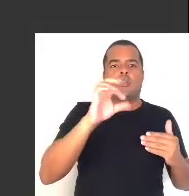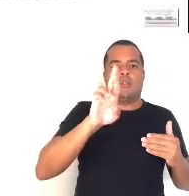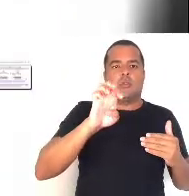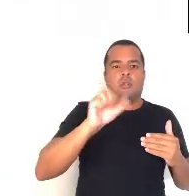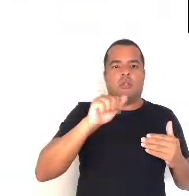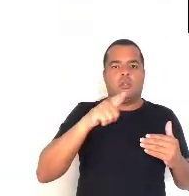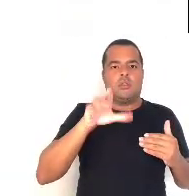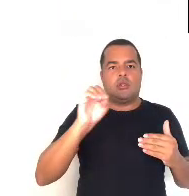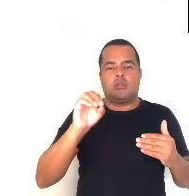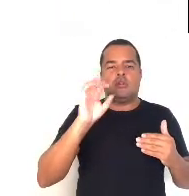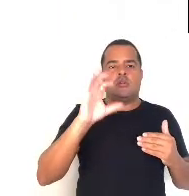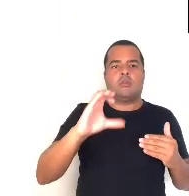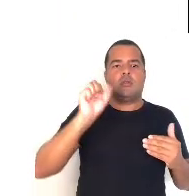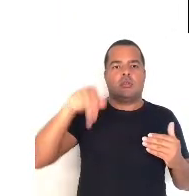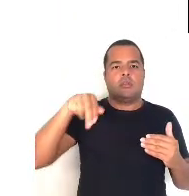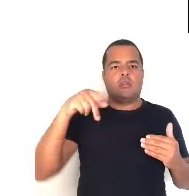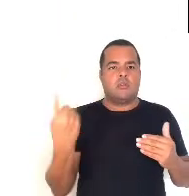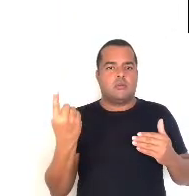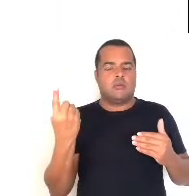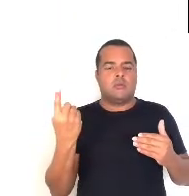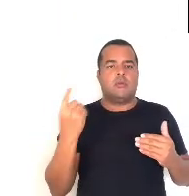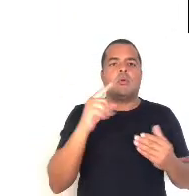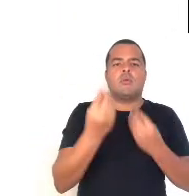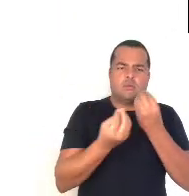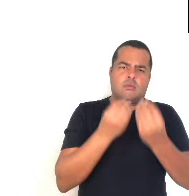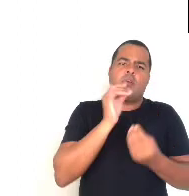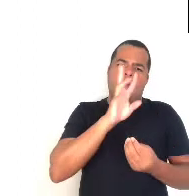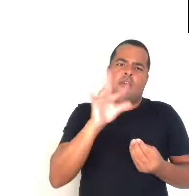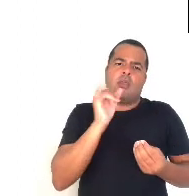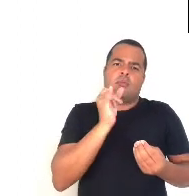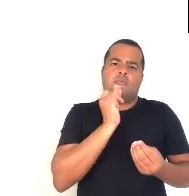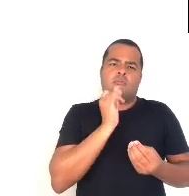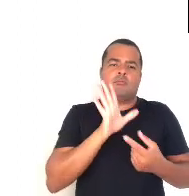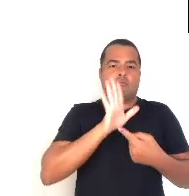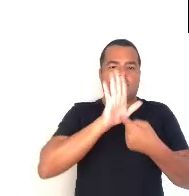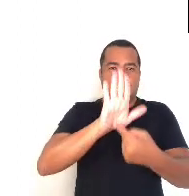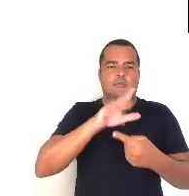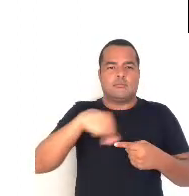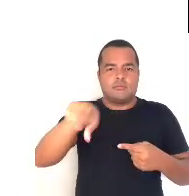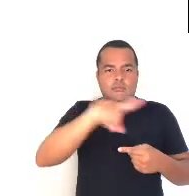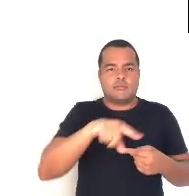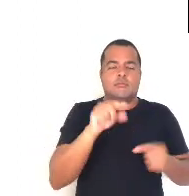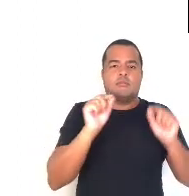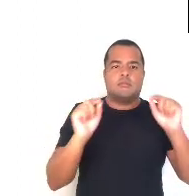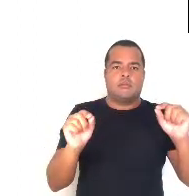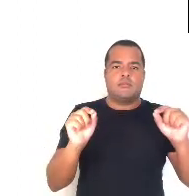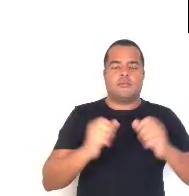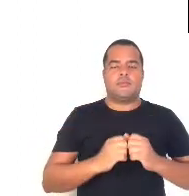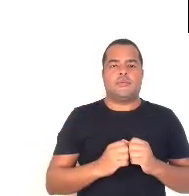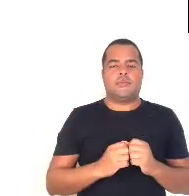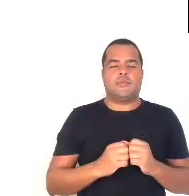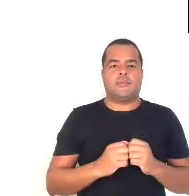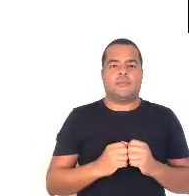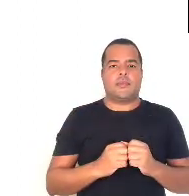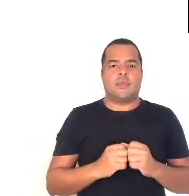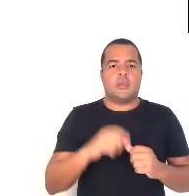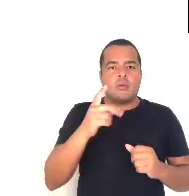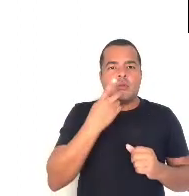por exemplo, com uma reação SN1. Na SN1, vou dar um exemplo aqui para vocês, o nucleófilo atuando aí